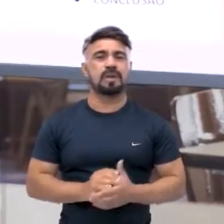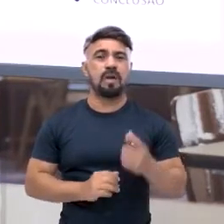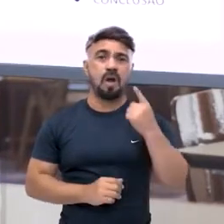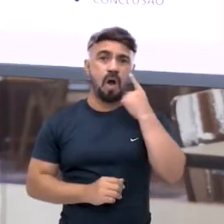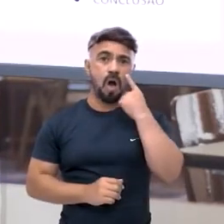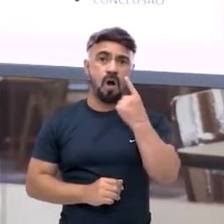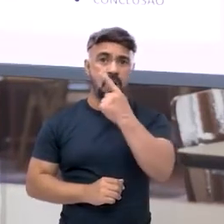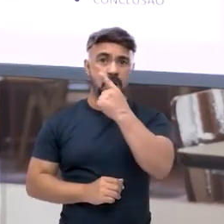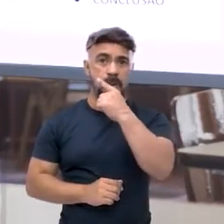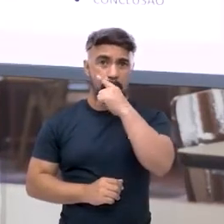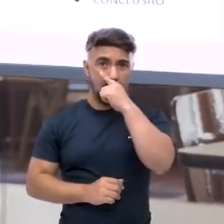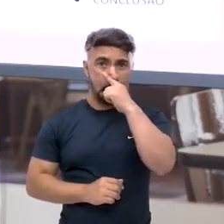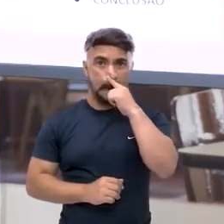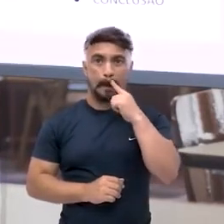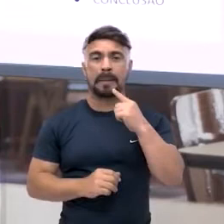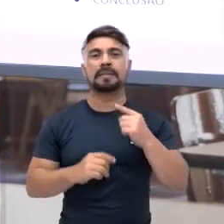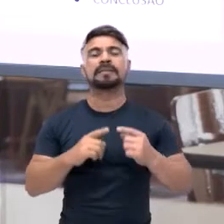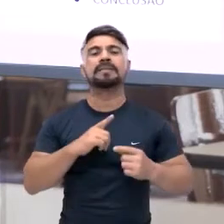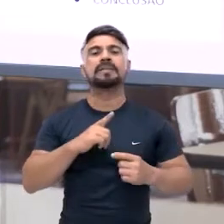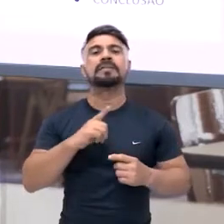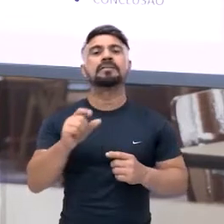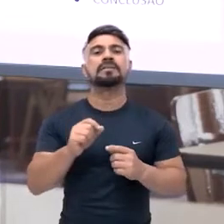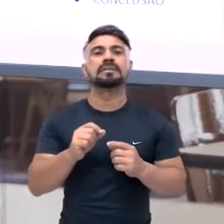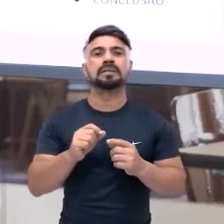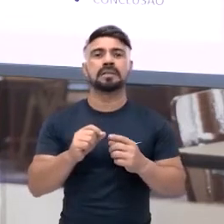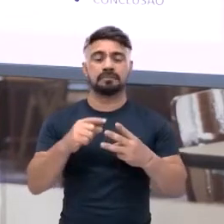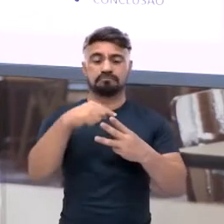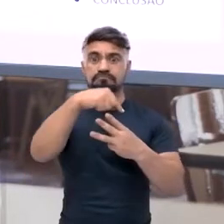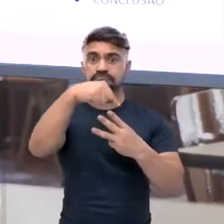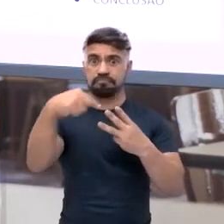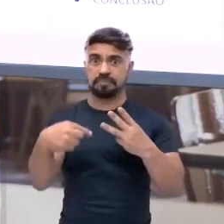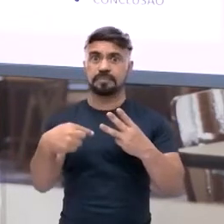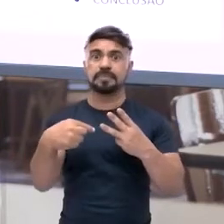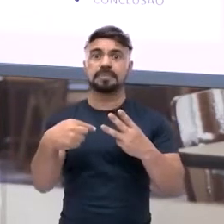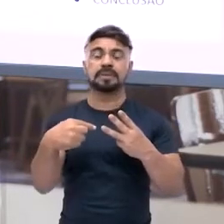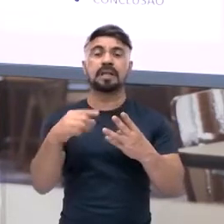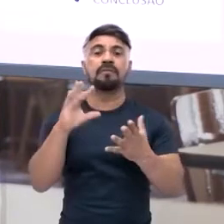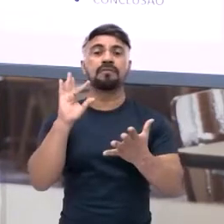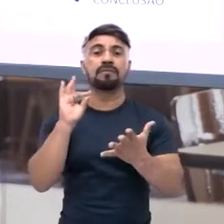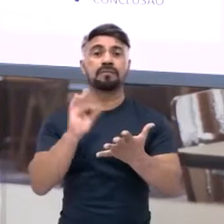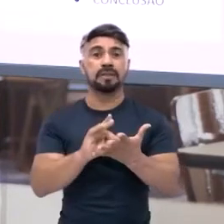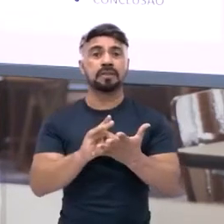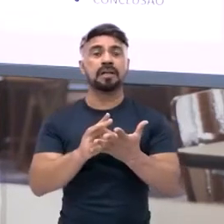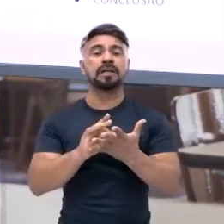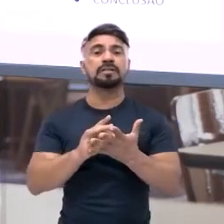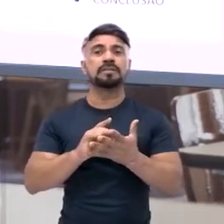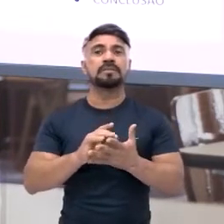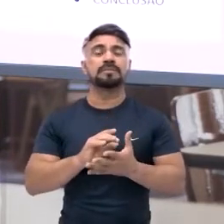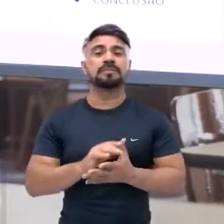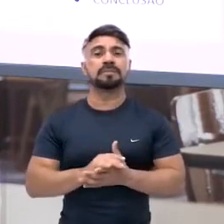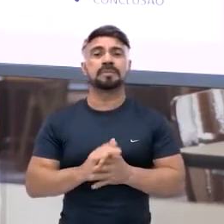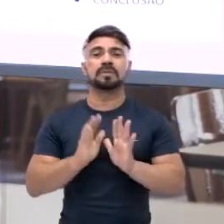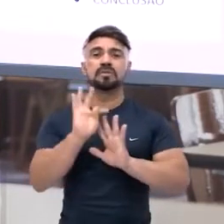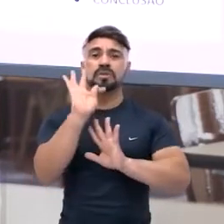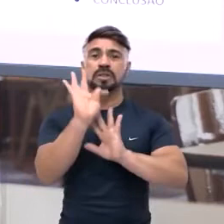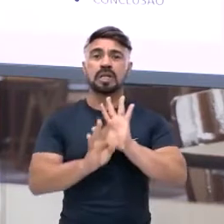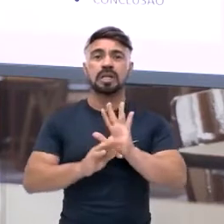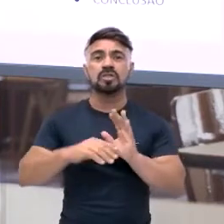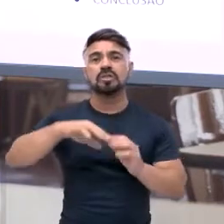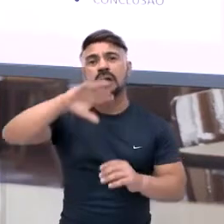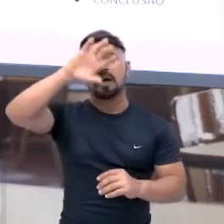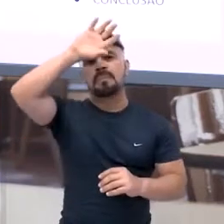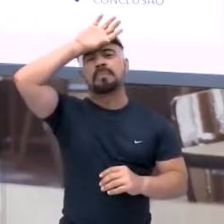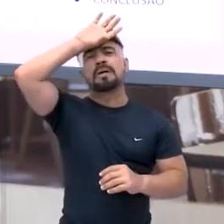E olha só, nós temos aqui os 3 momentos, na verdade, do nosso